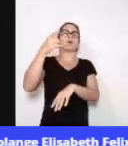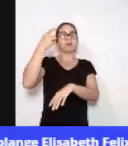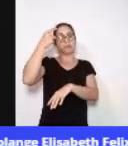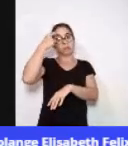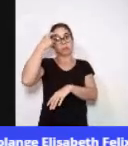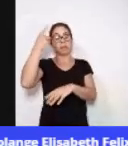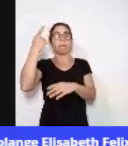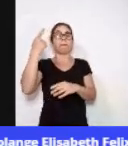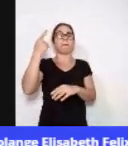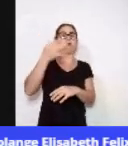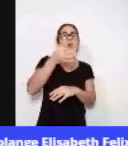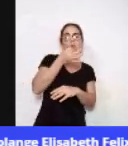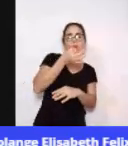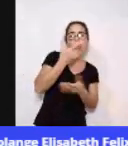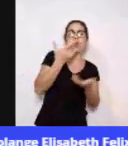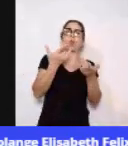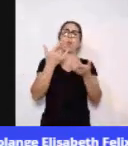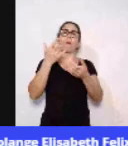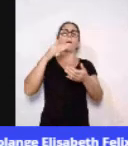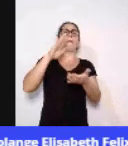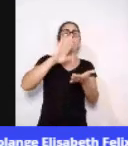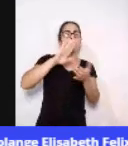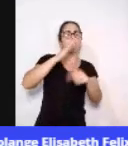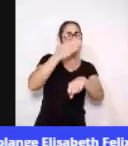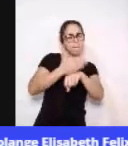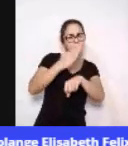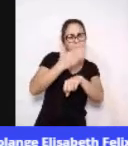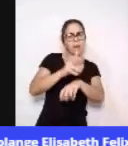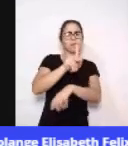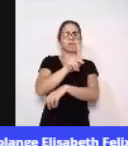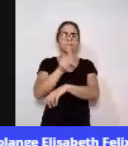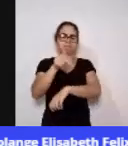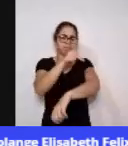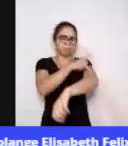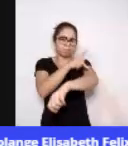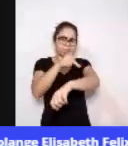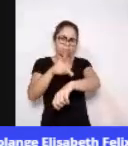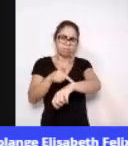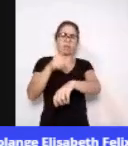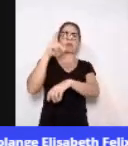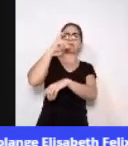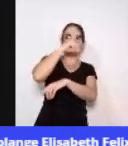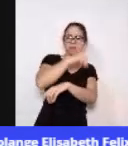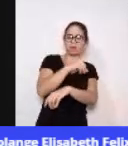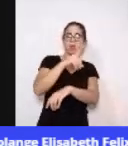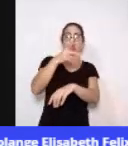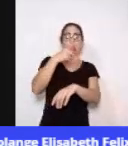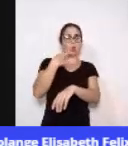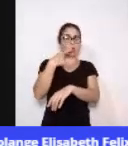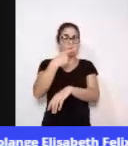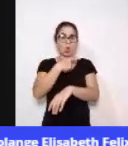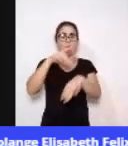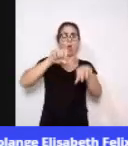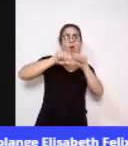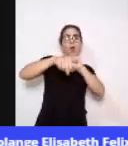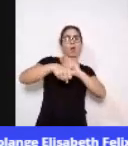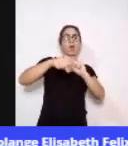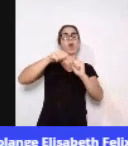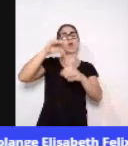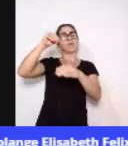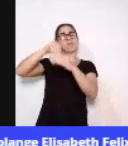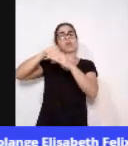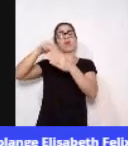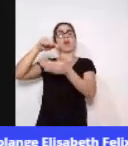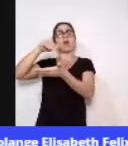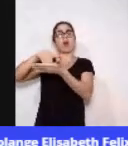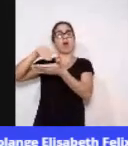prática docente, dificuldades. Nós, formadores, nós que estamos na CEMED, nós estamos para contribuir com o seu trabalho. Às vezes você pode